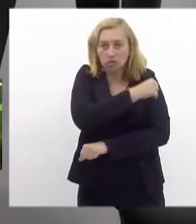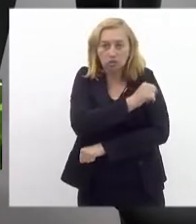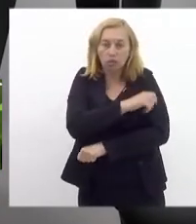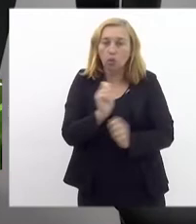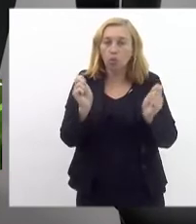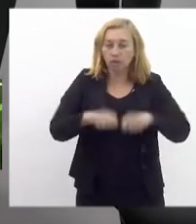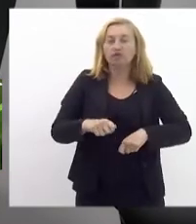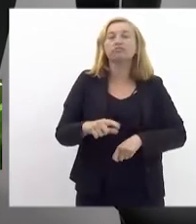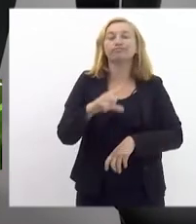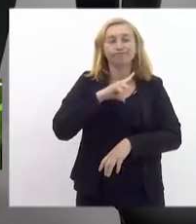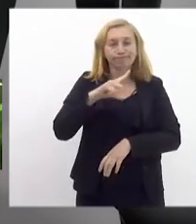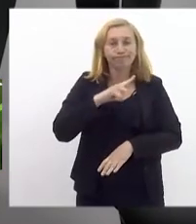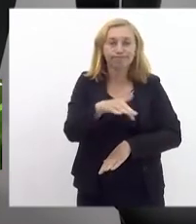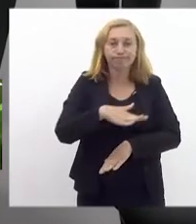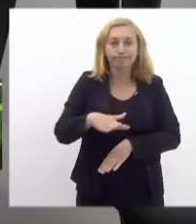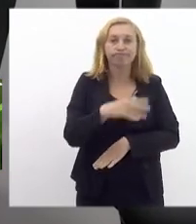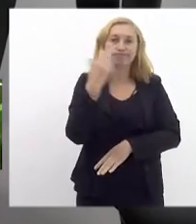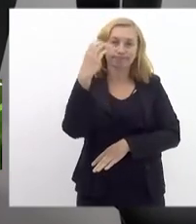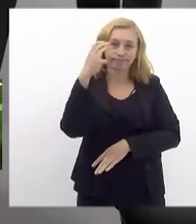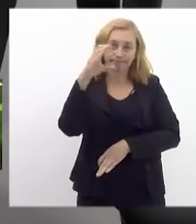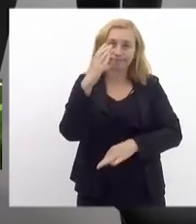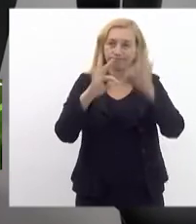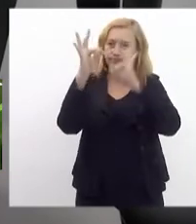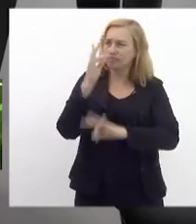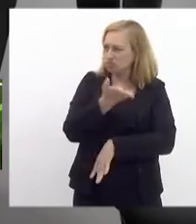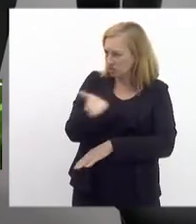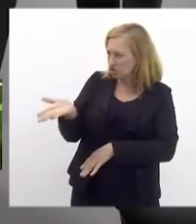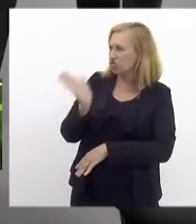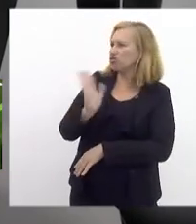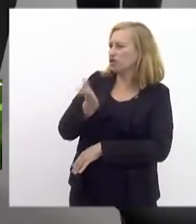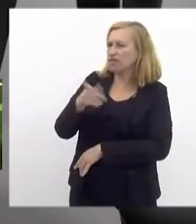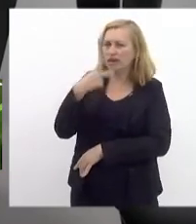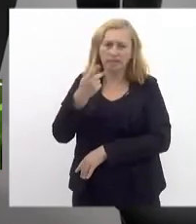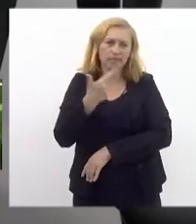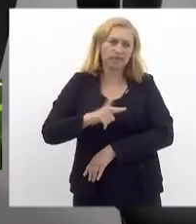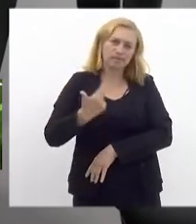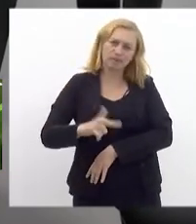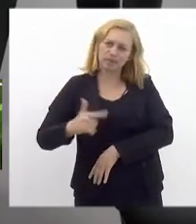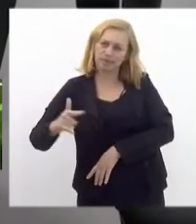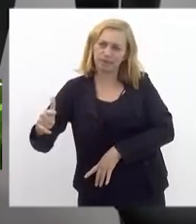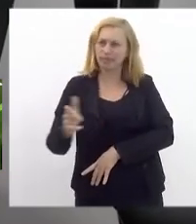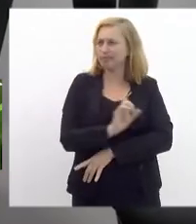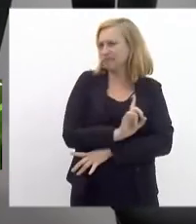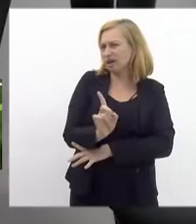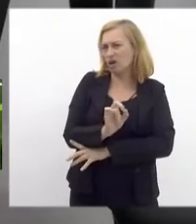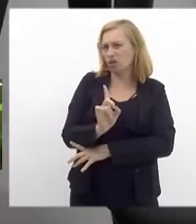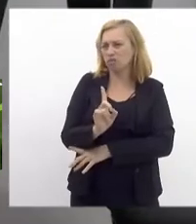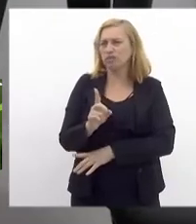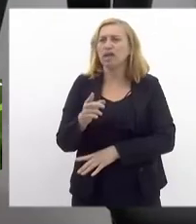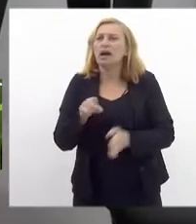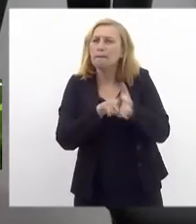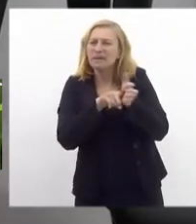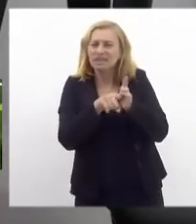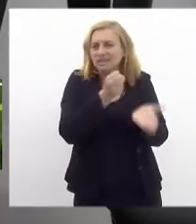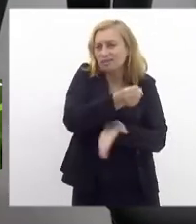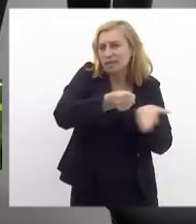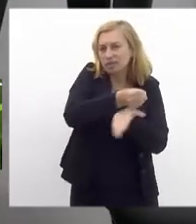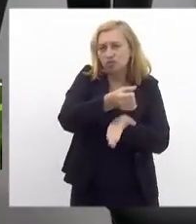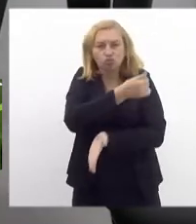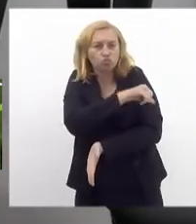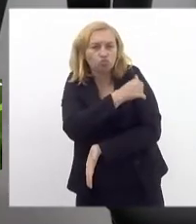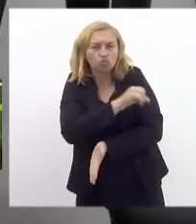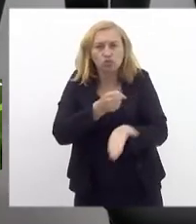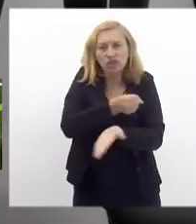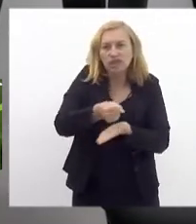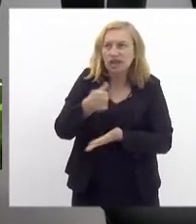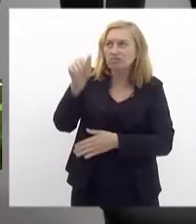potencial enorme na área de ciência e tecnologia. Né? Todos vocês já disseram, não preciso repetir, das nossas instituições, na pesquisa básica no Rio de Janeiro, nas áreas